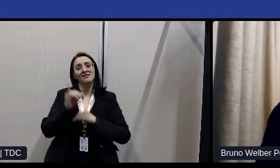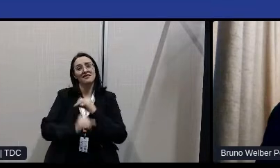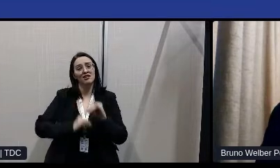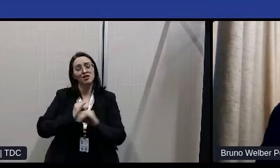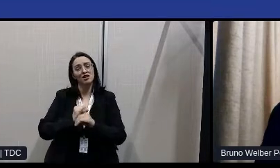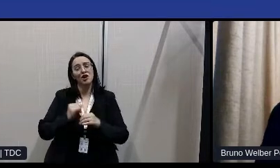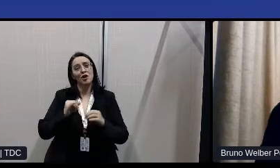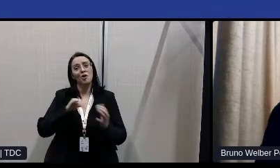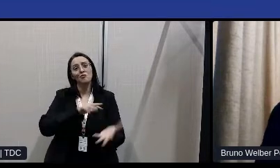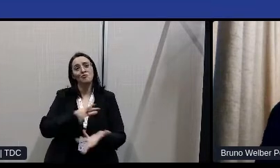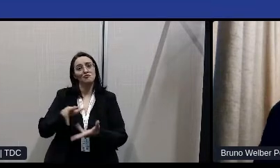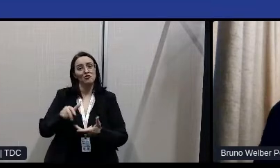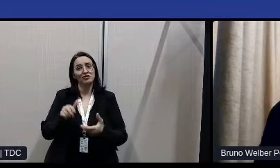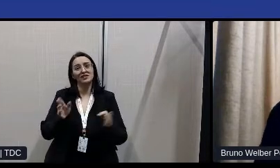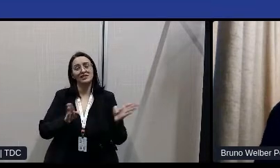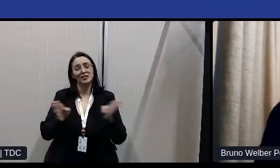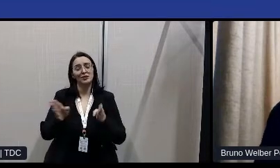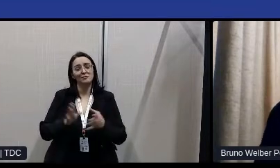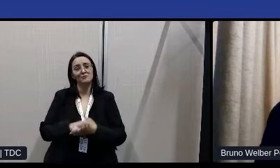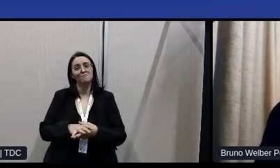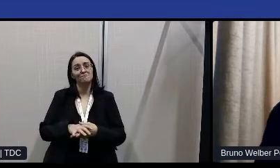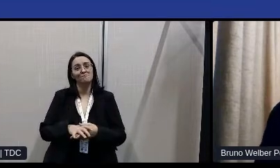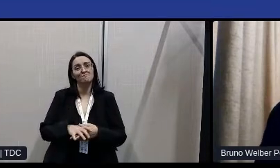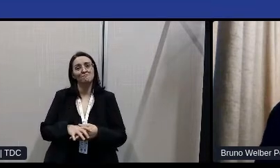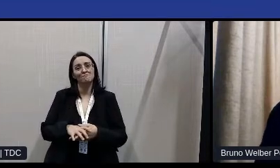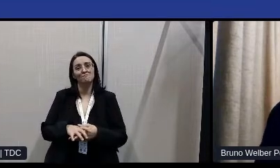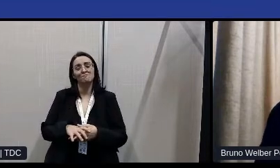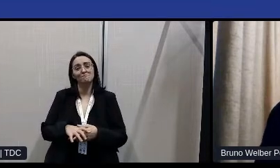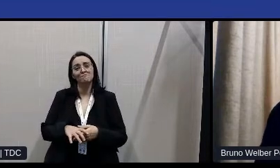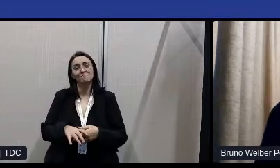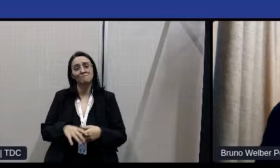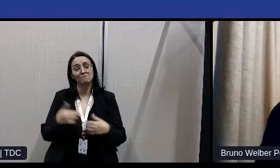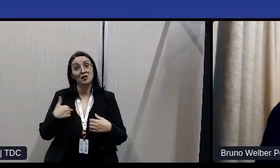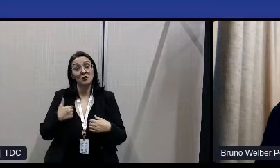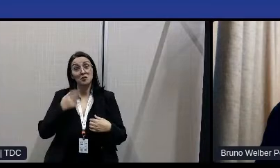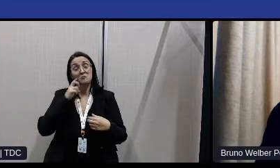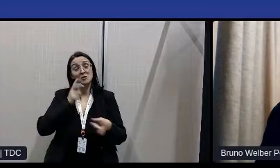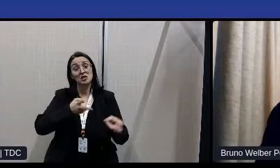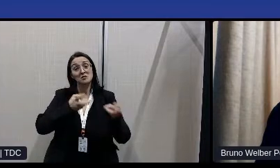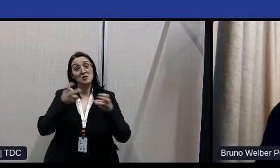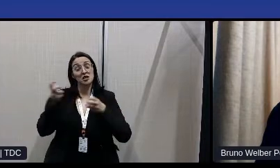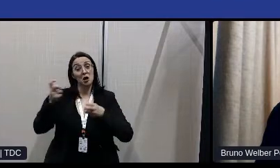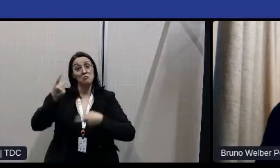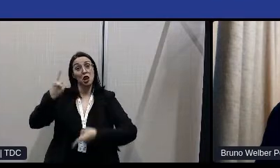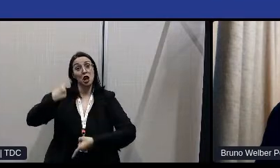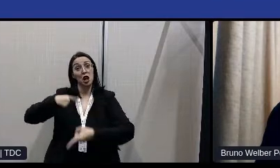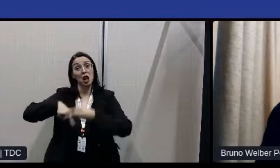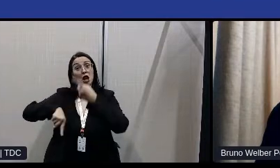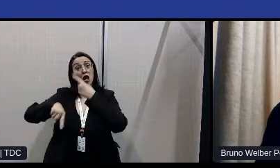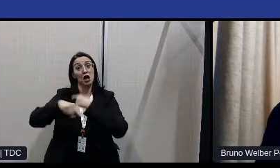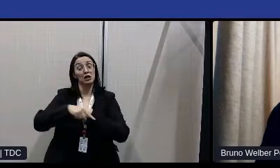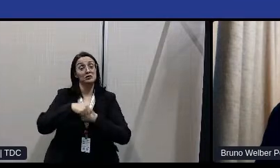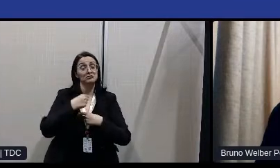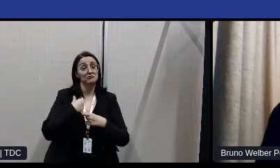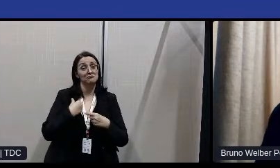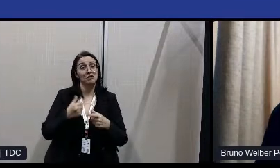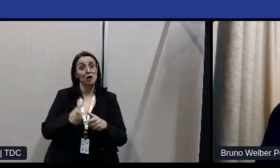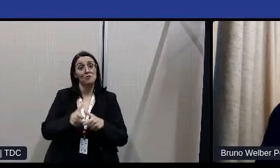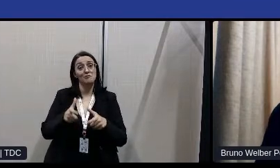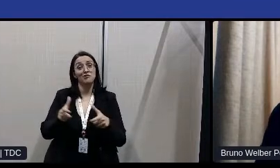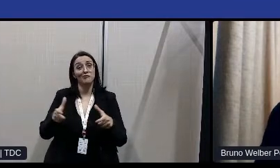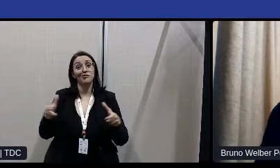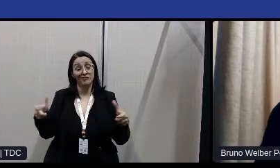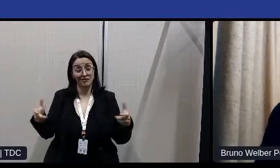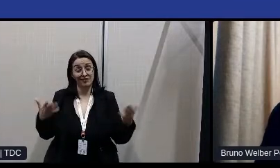mais acessível, né. Então foi bem interessante também ver essa mudança de 34 pra de 30 a 34 para 25 a 29.